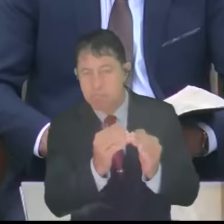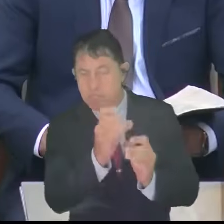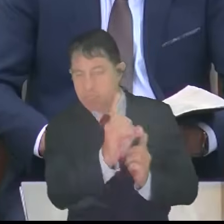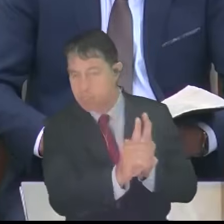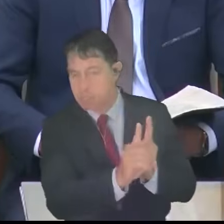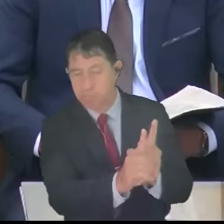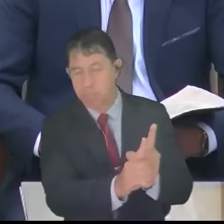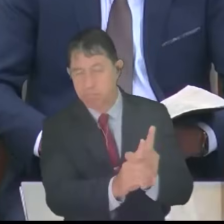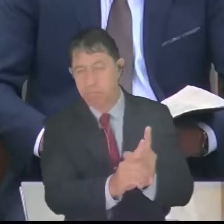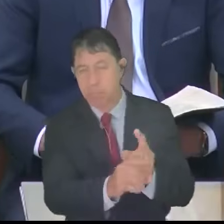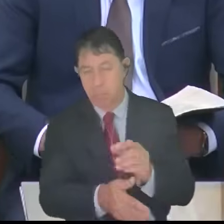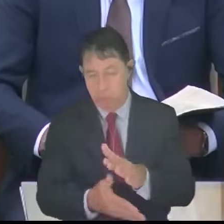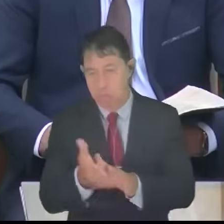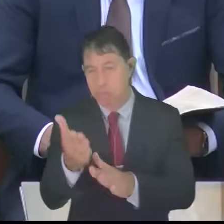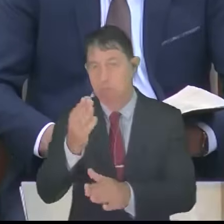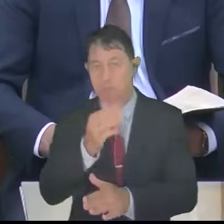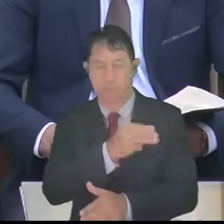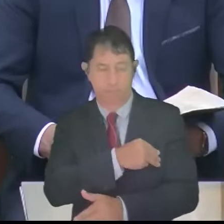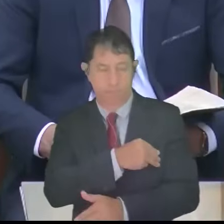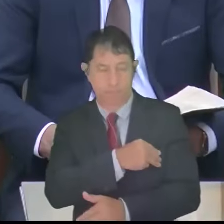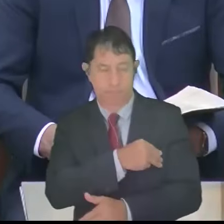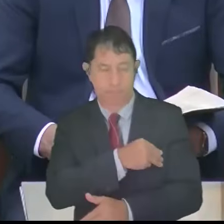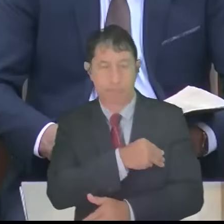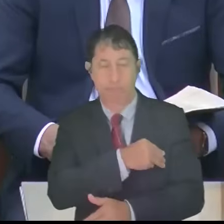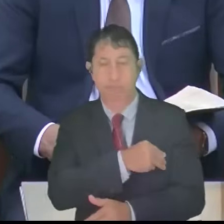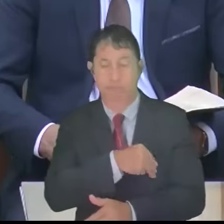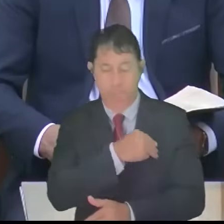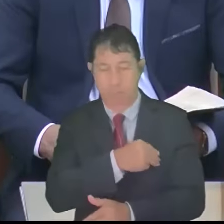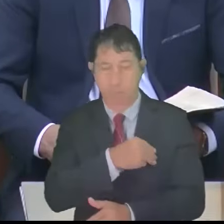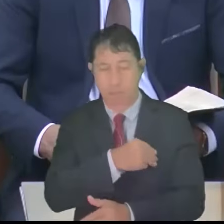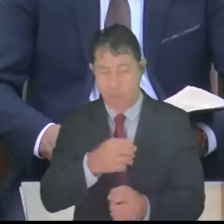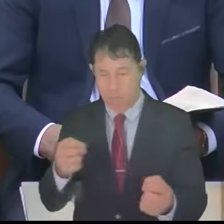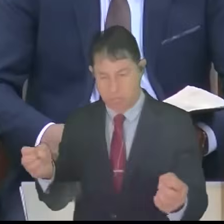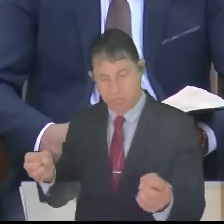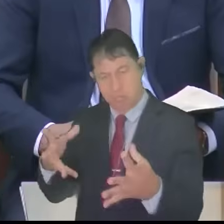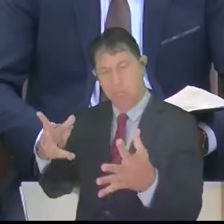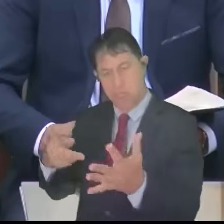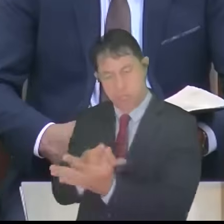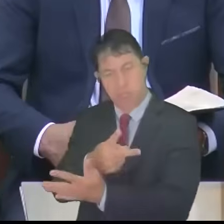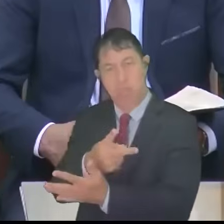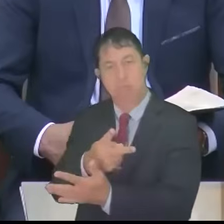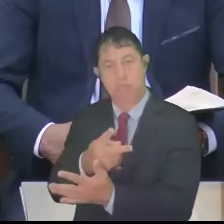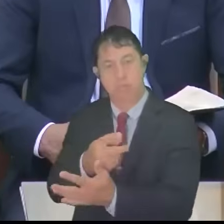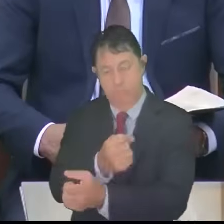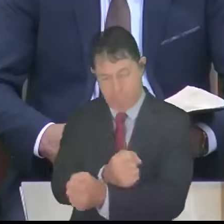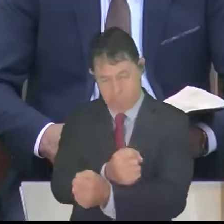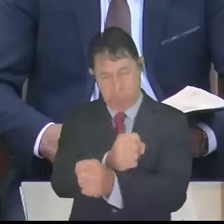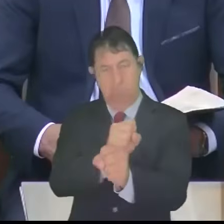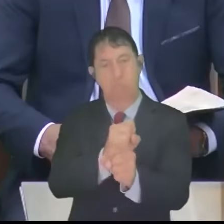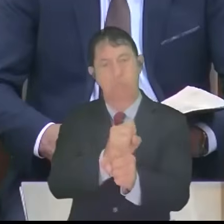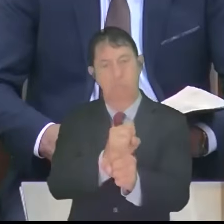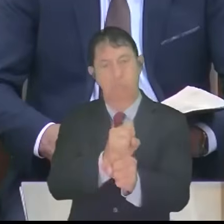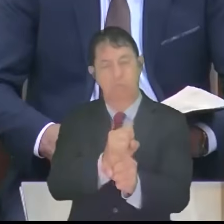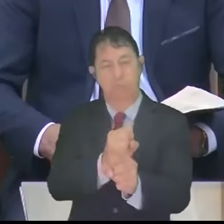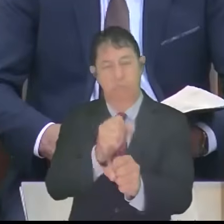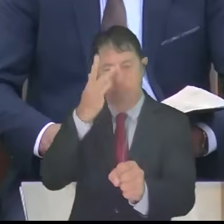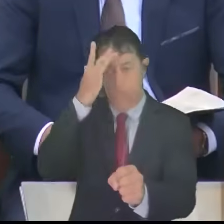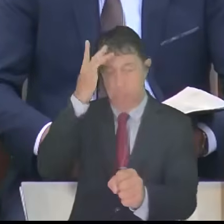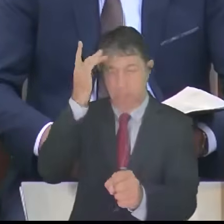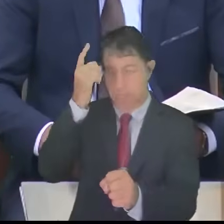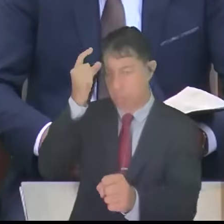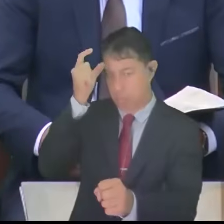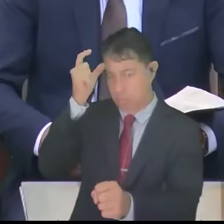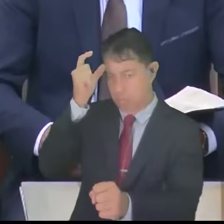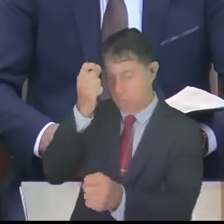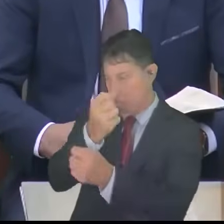Aquela viagem missionária, houve muita cura, houve muita libertação de demônio,